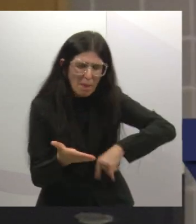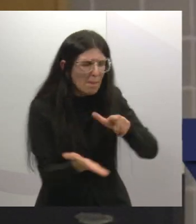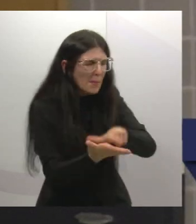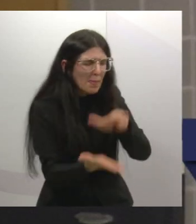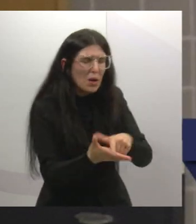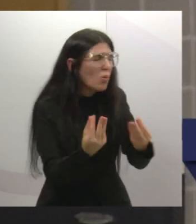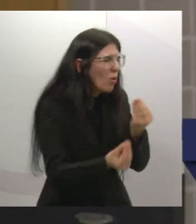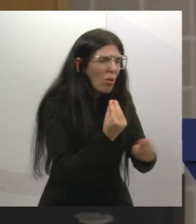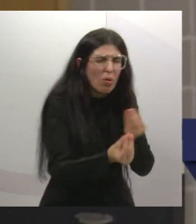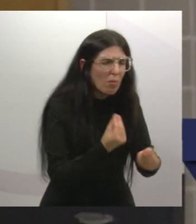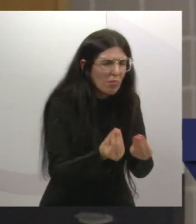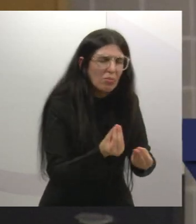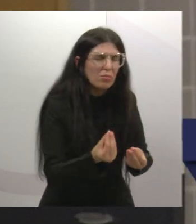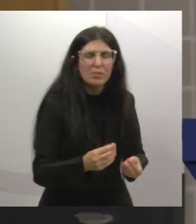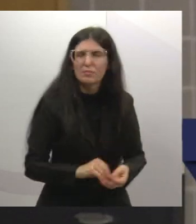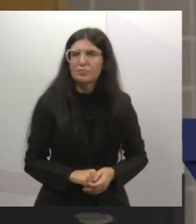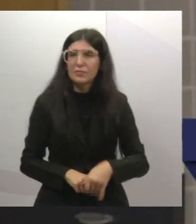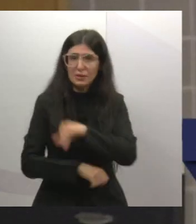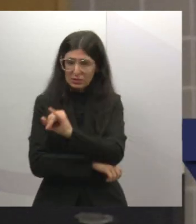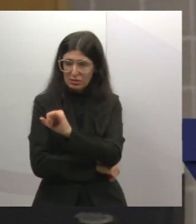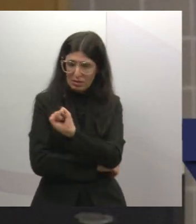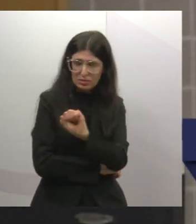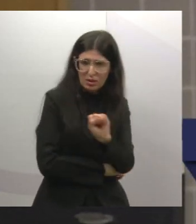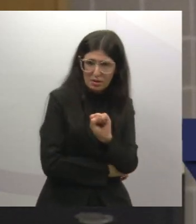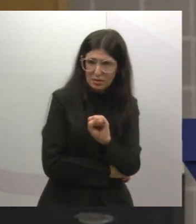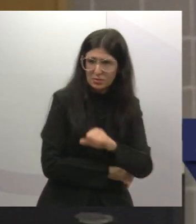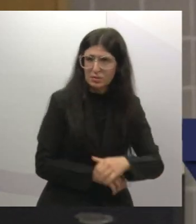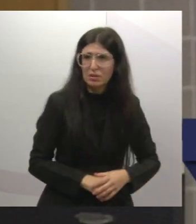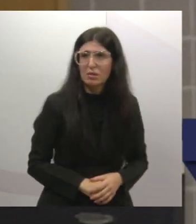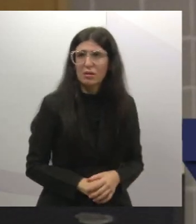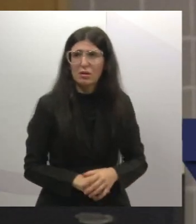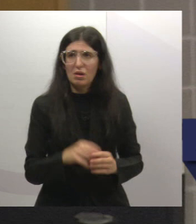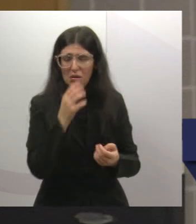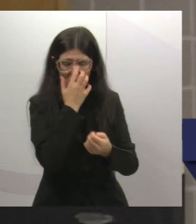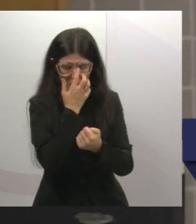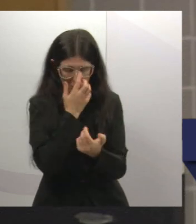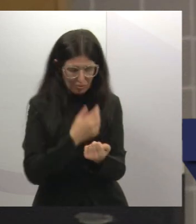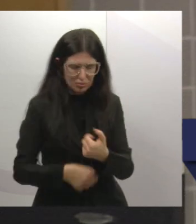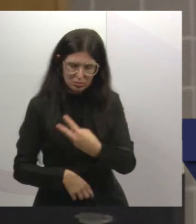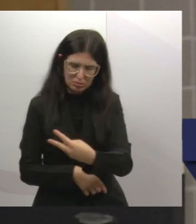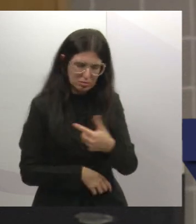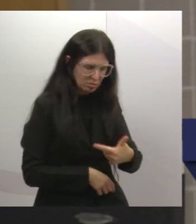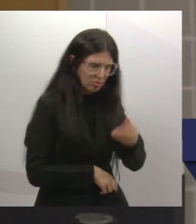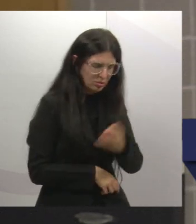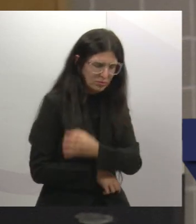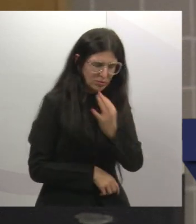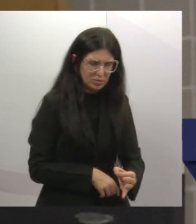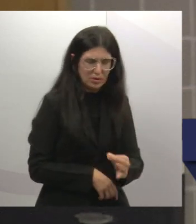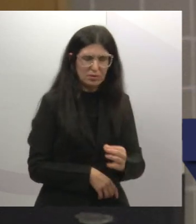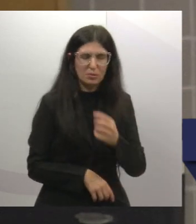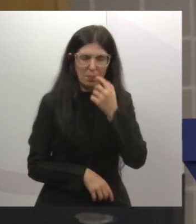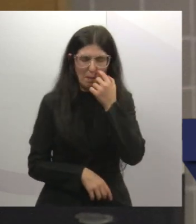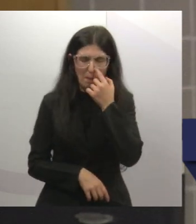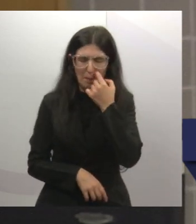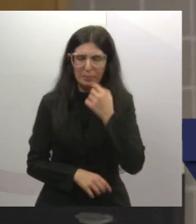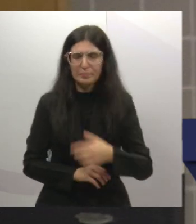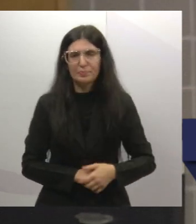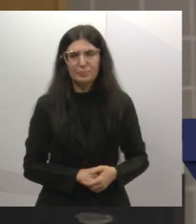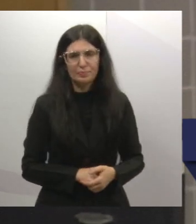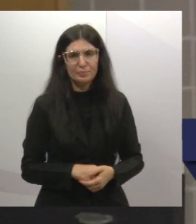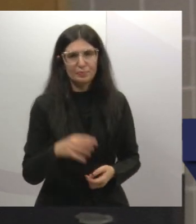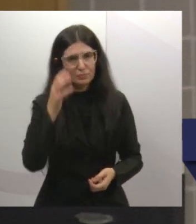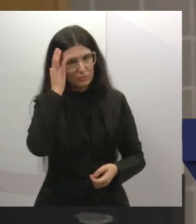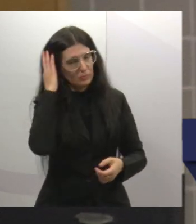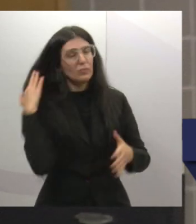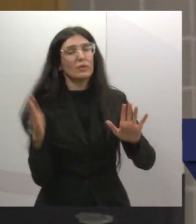Aqui, como vocês podem verificar, o ISS foi na meta de quase 32%. Né? A